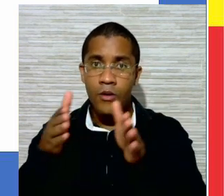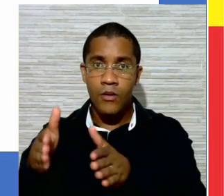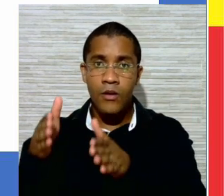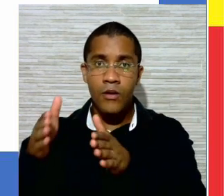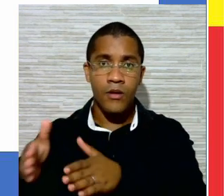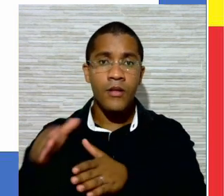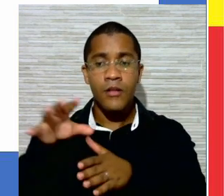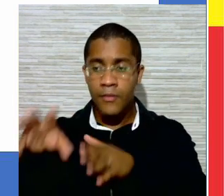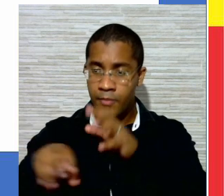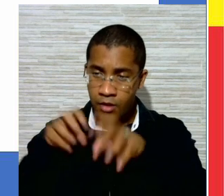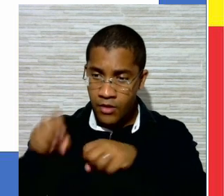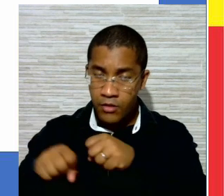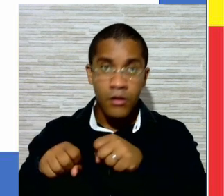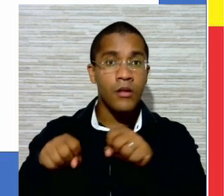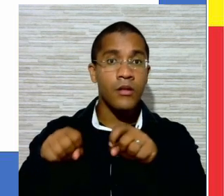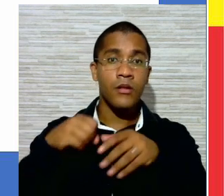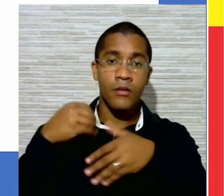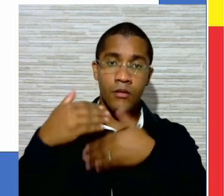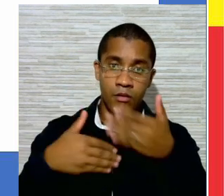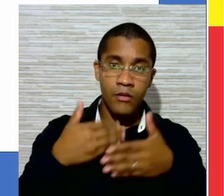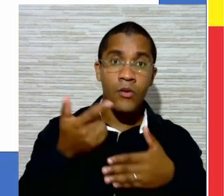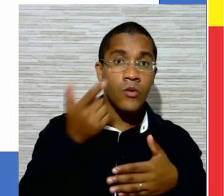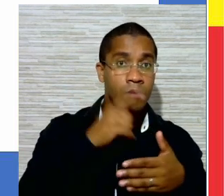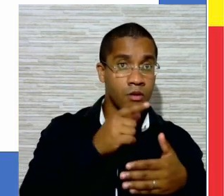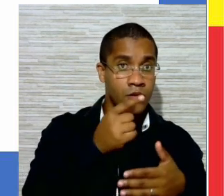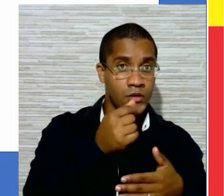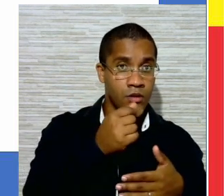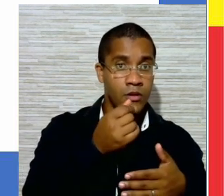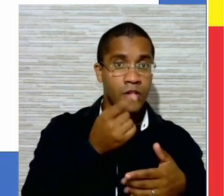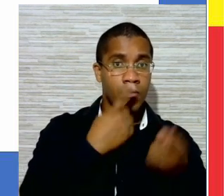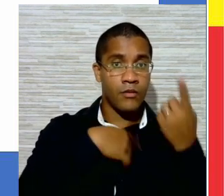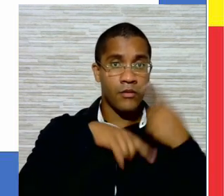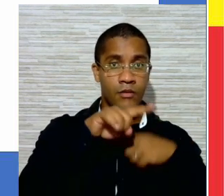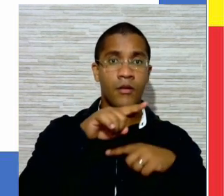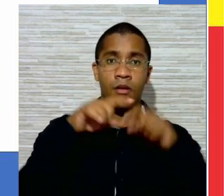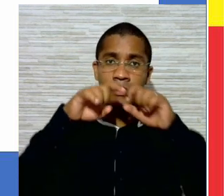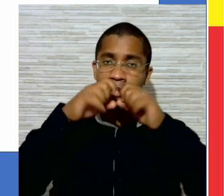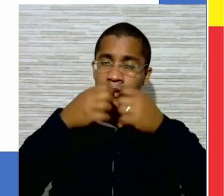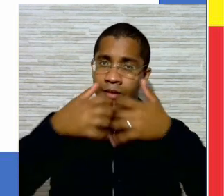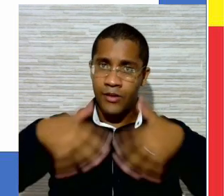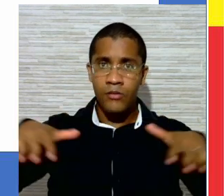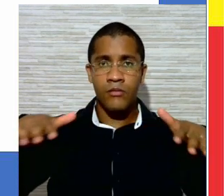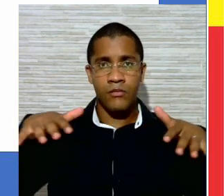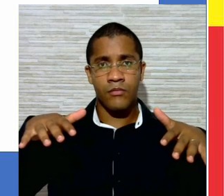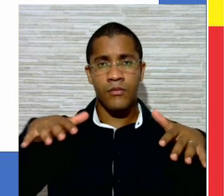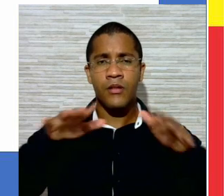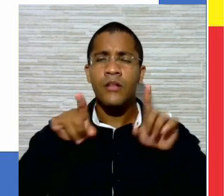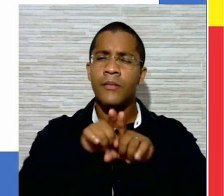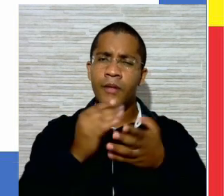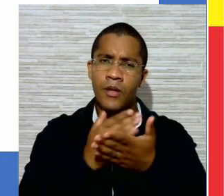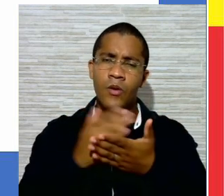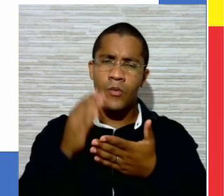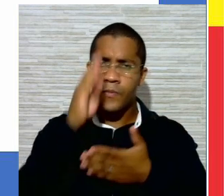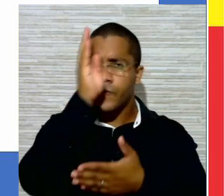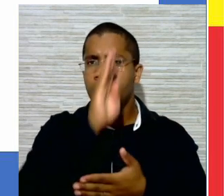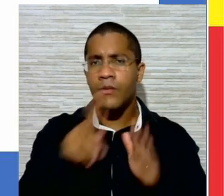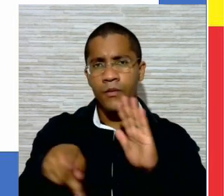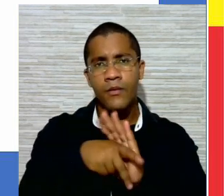empresas que lucram? Observa na tela, gente. Existem aí algumas empresas internacionais, né? Você vê aí o Walmart, né? Um grupo